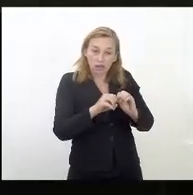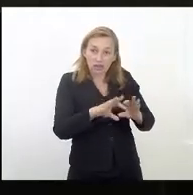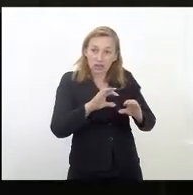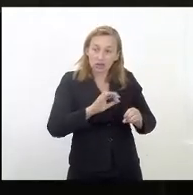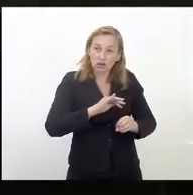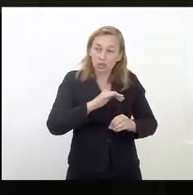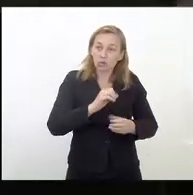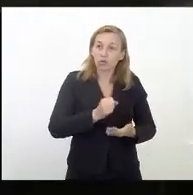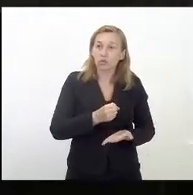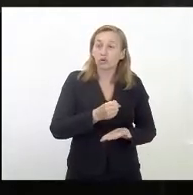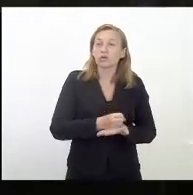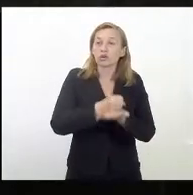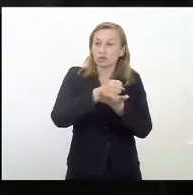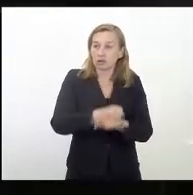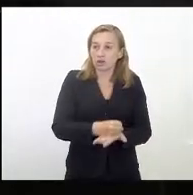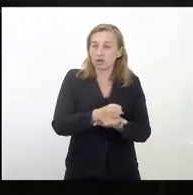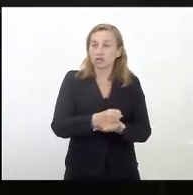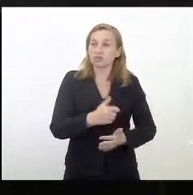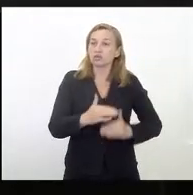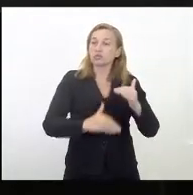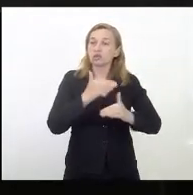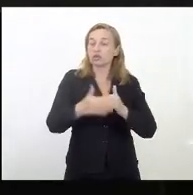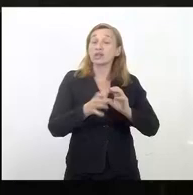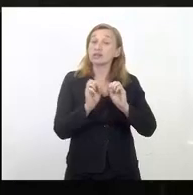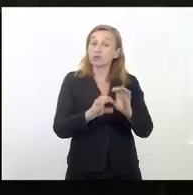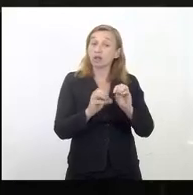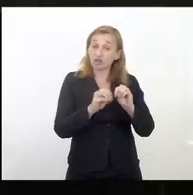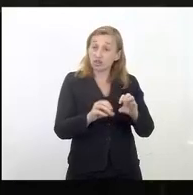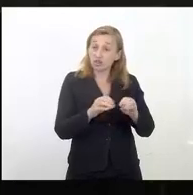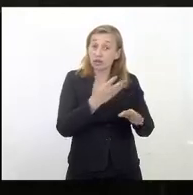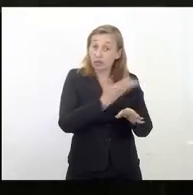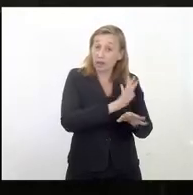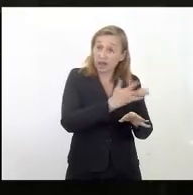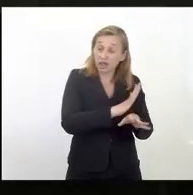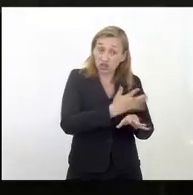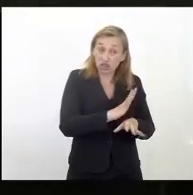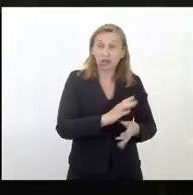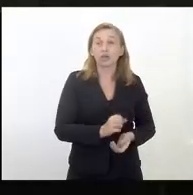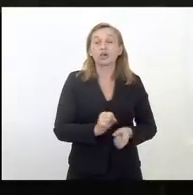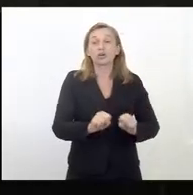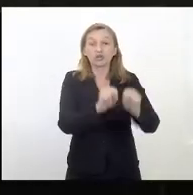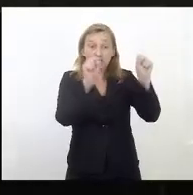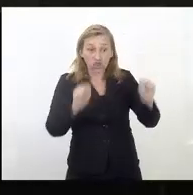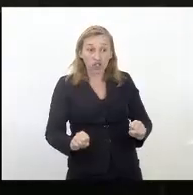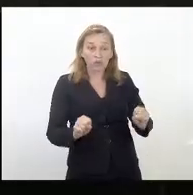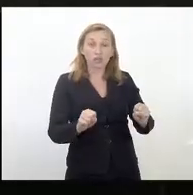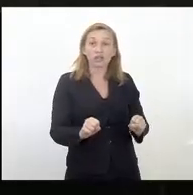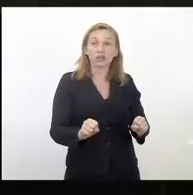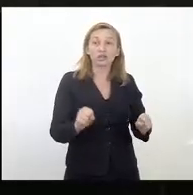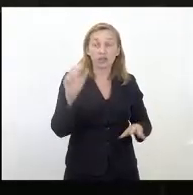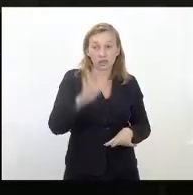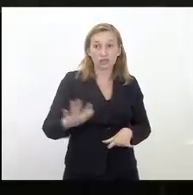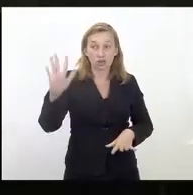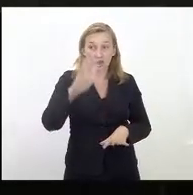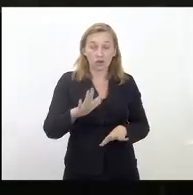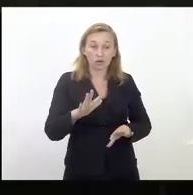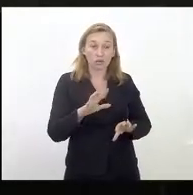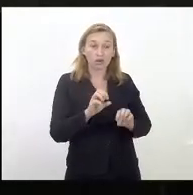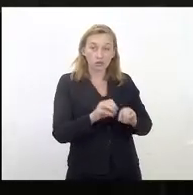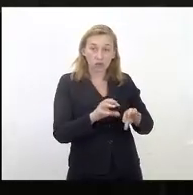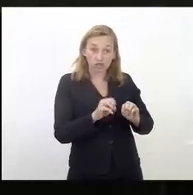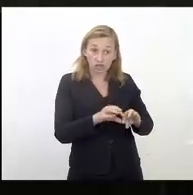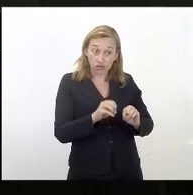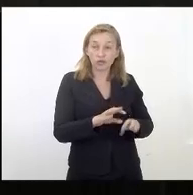eixo né os processos e práticas educativas Cagece como prever o Sistema Nacional socioeducativo sinase mas que infelizmente